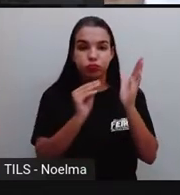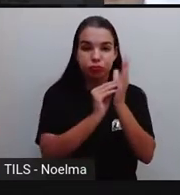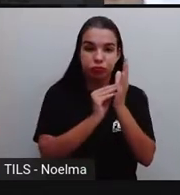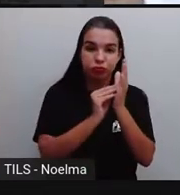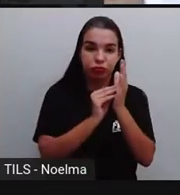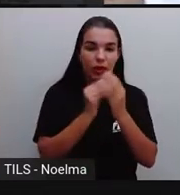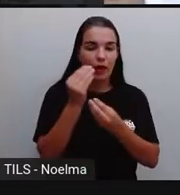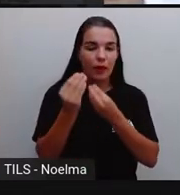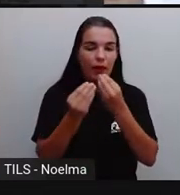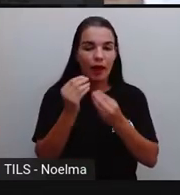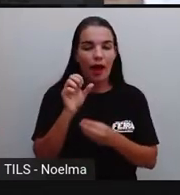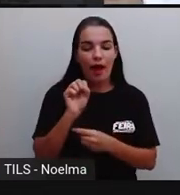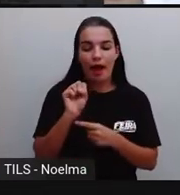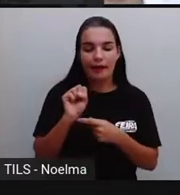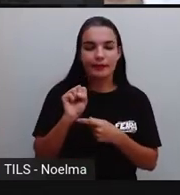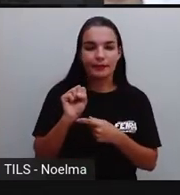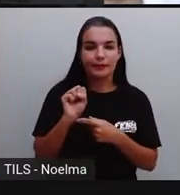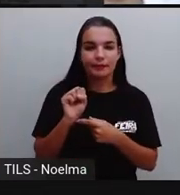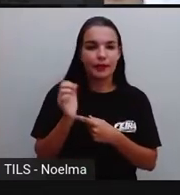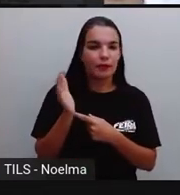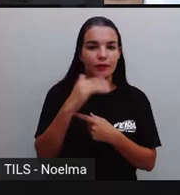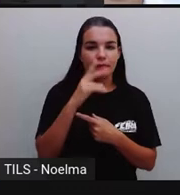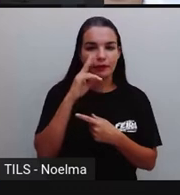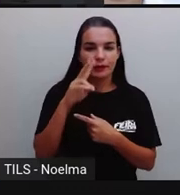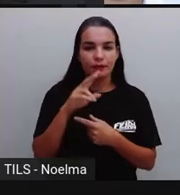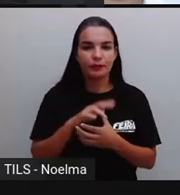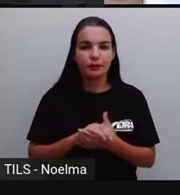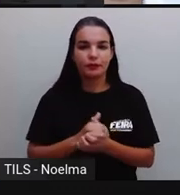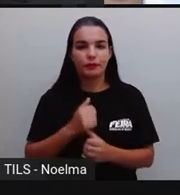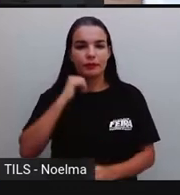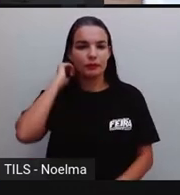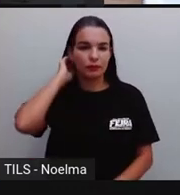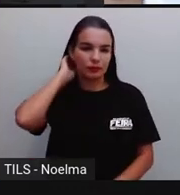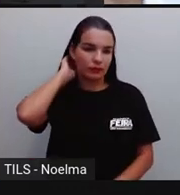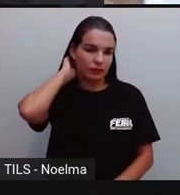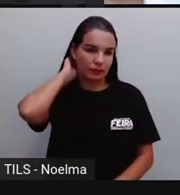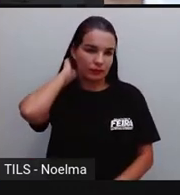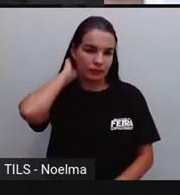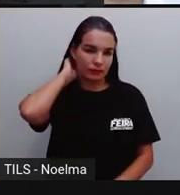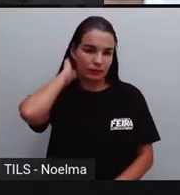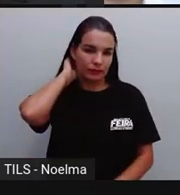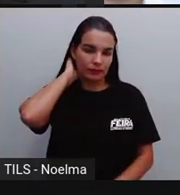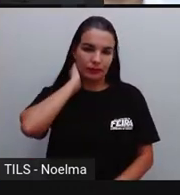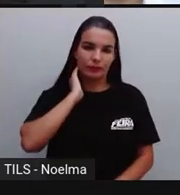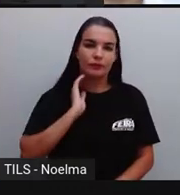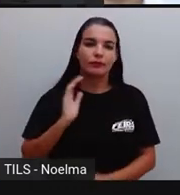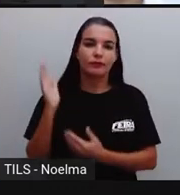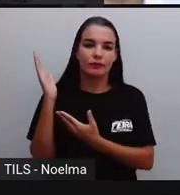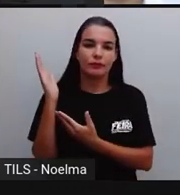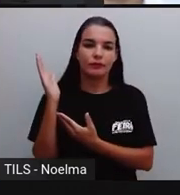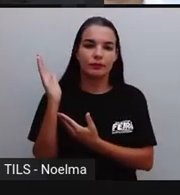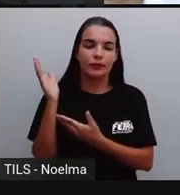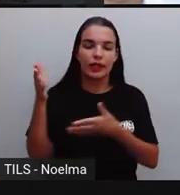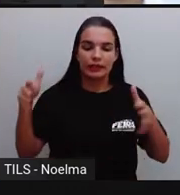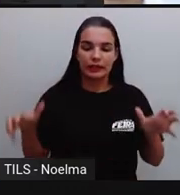As lacunas com a letra Si, ó. Então, salada, ó.